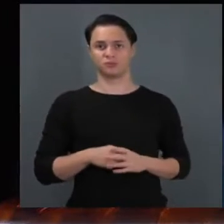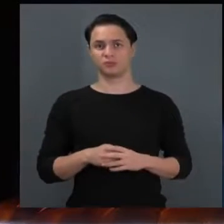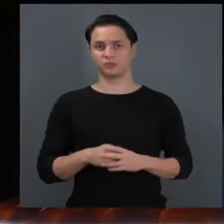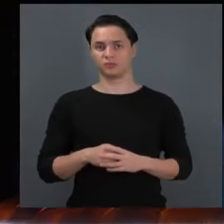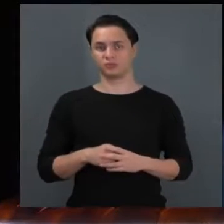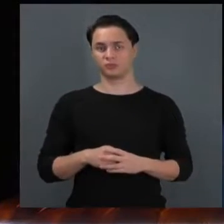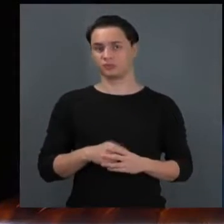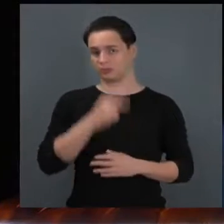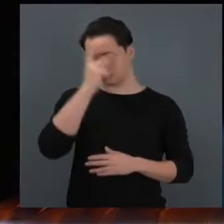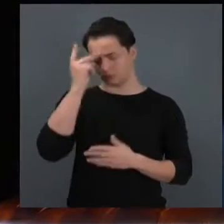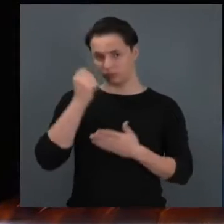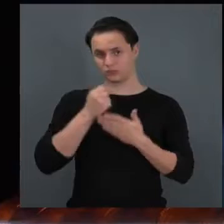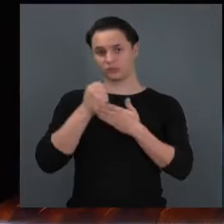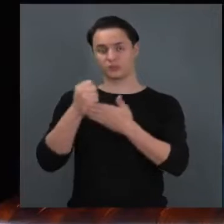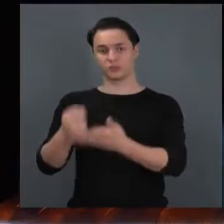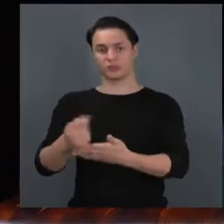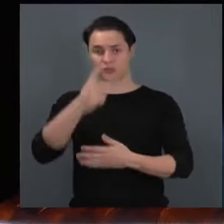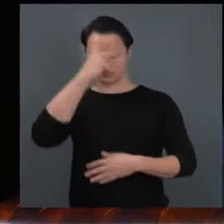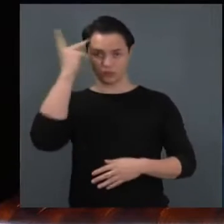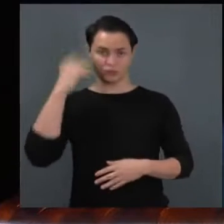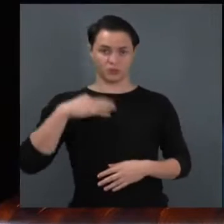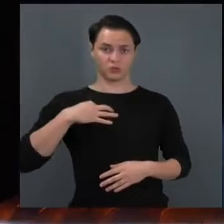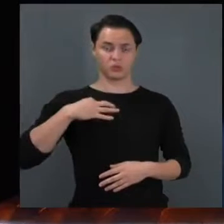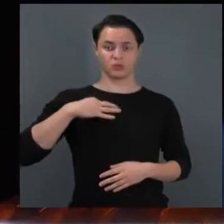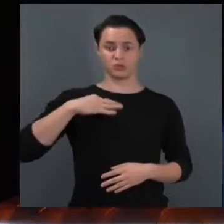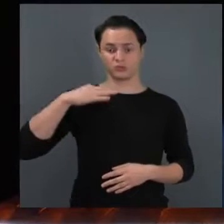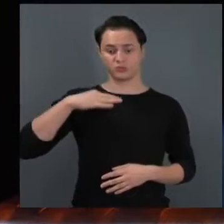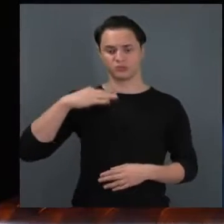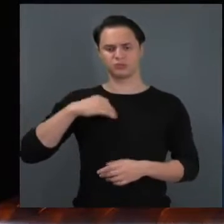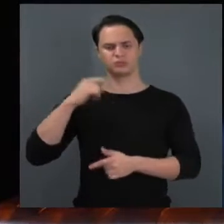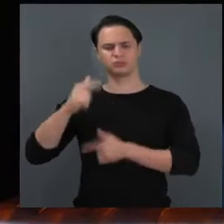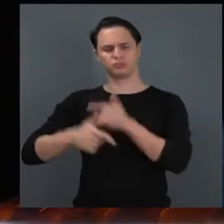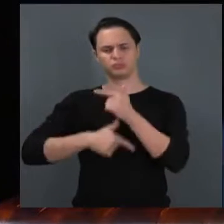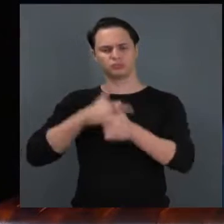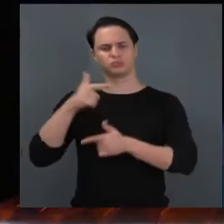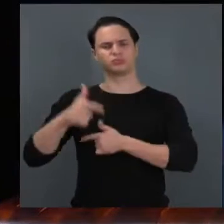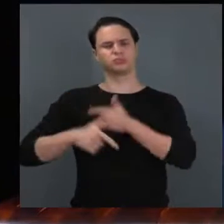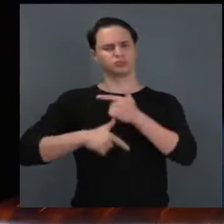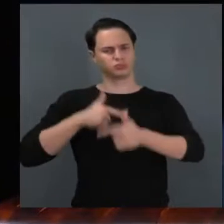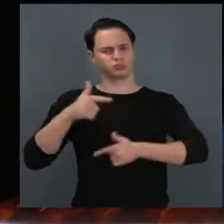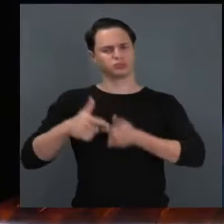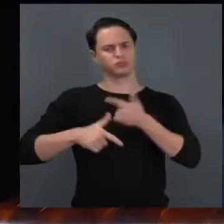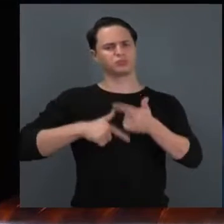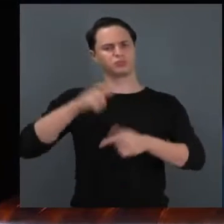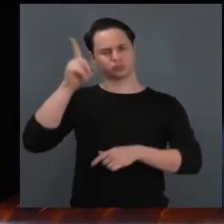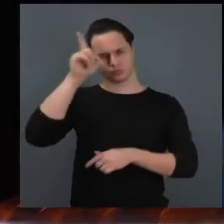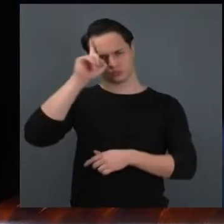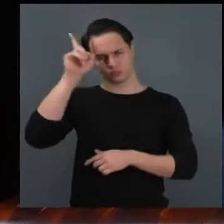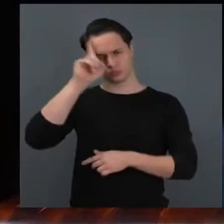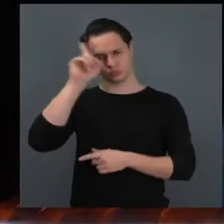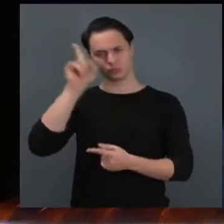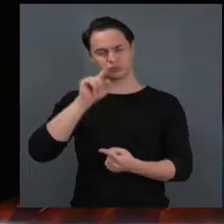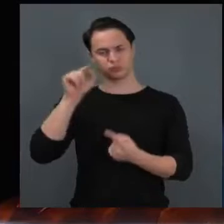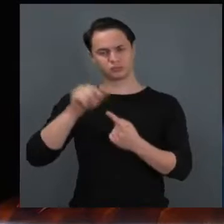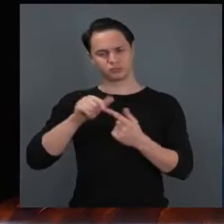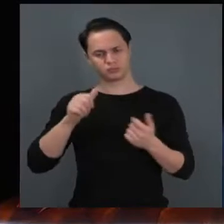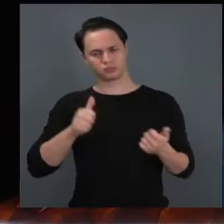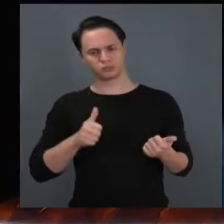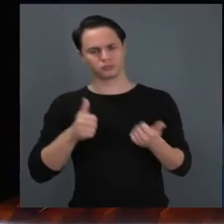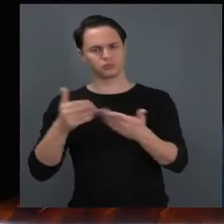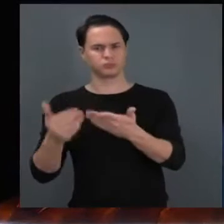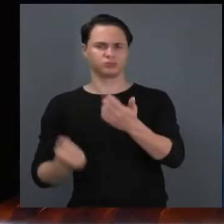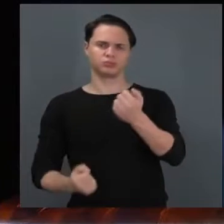os socorristas, os voluntários, trabalham incansavelmente, dia e noite, para oferecer